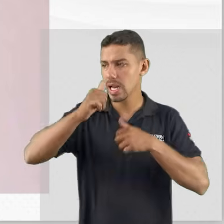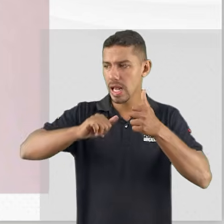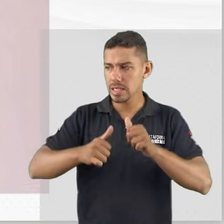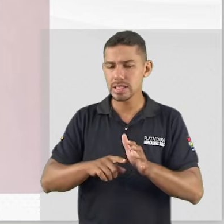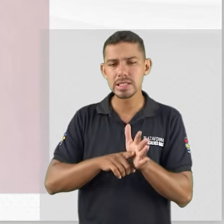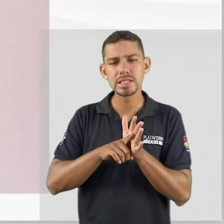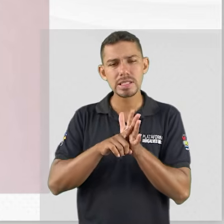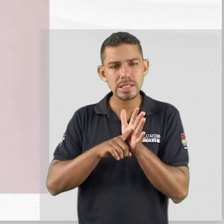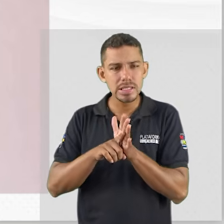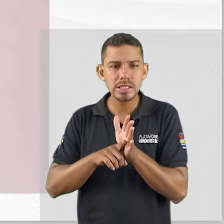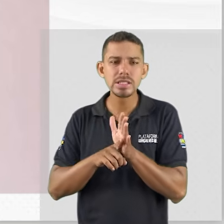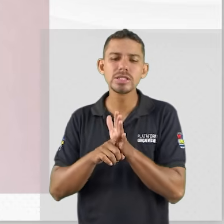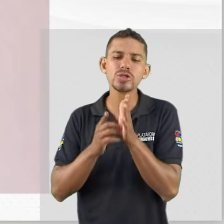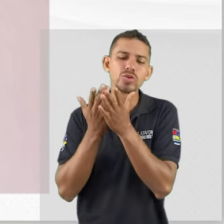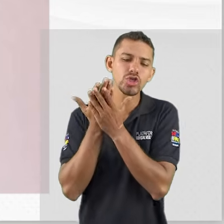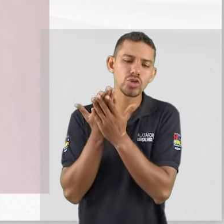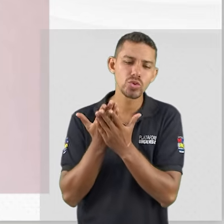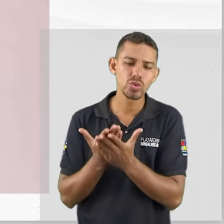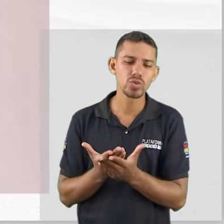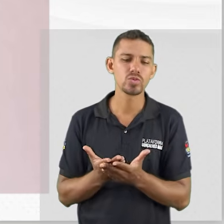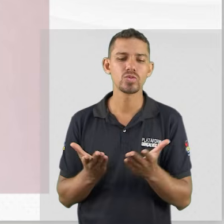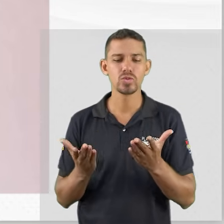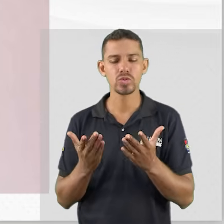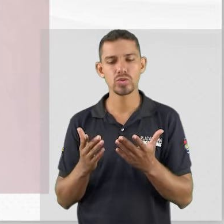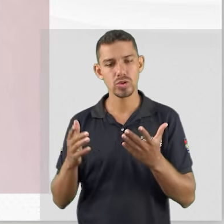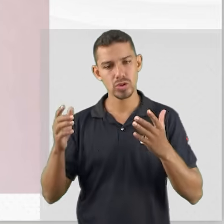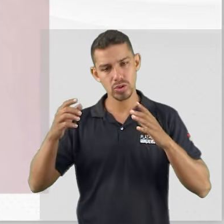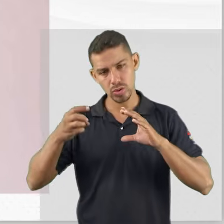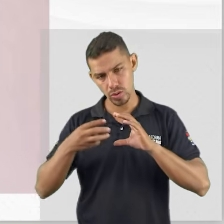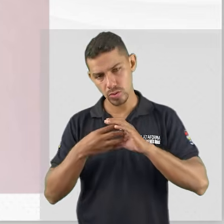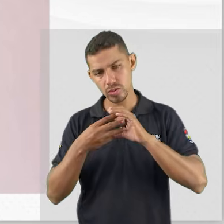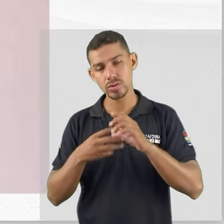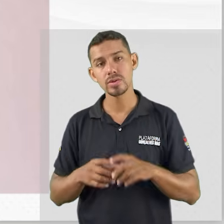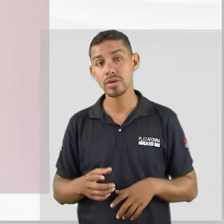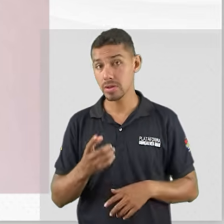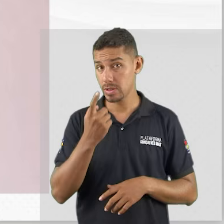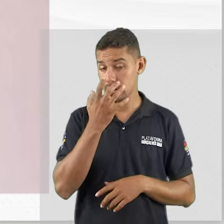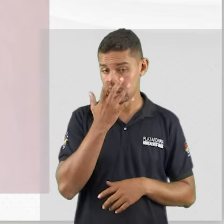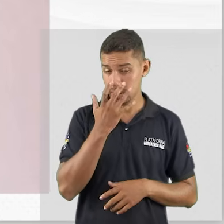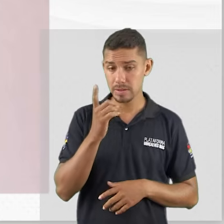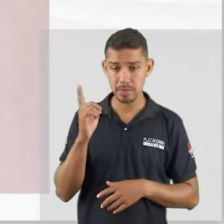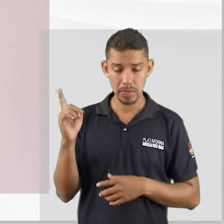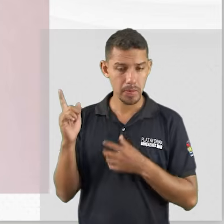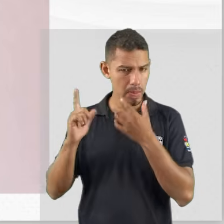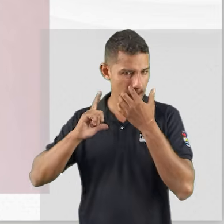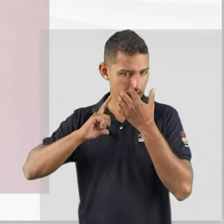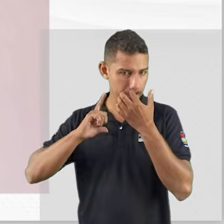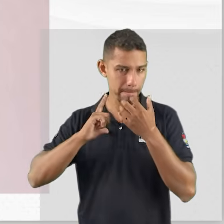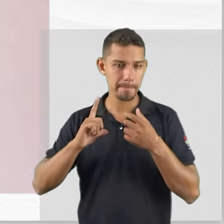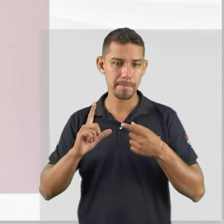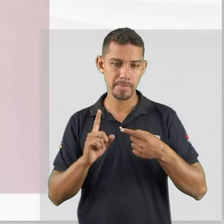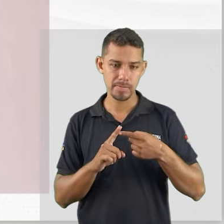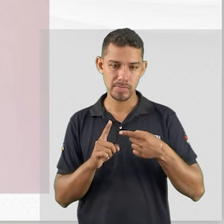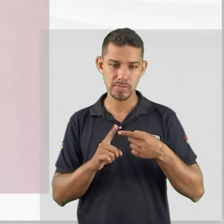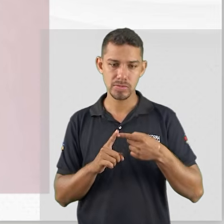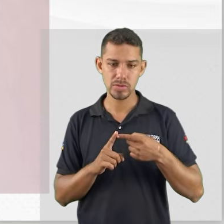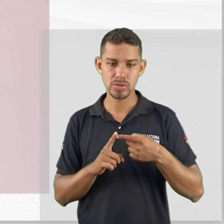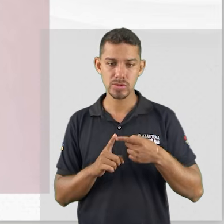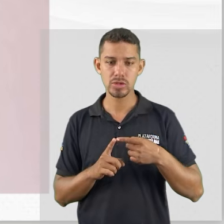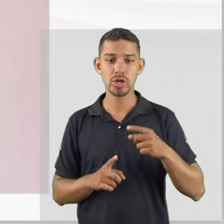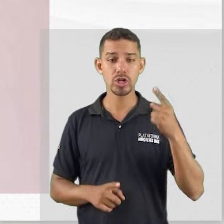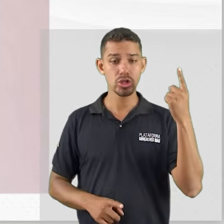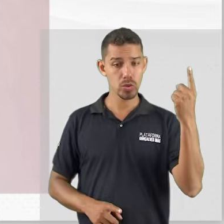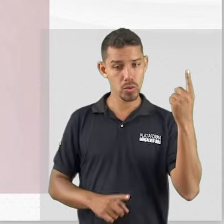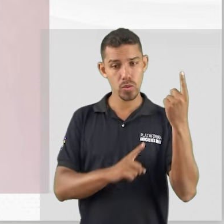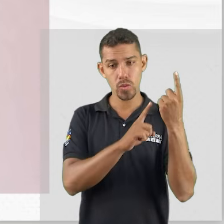que facilite o estudo, né, desses cromossomos. Então, a gente pode ver aí, ó, nós temos os cromossomos de 1 a